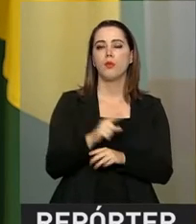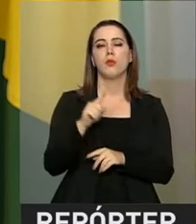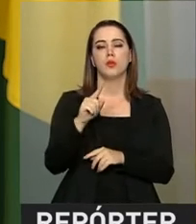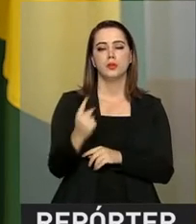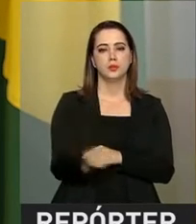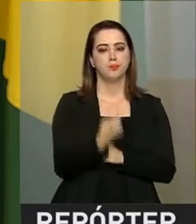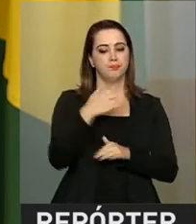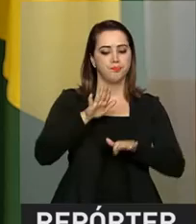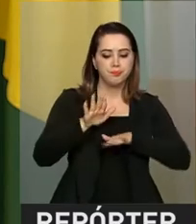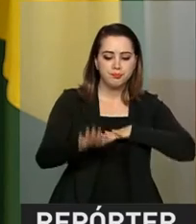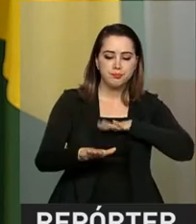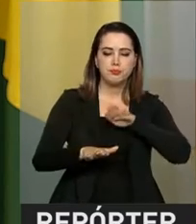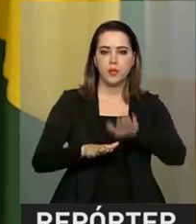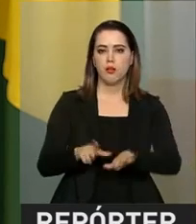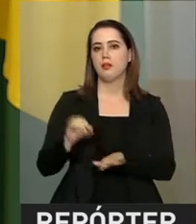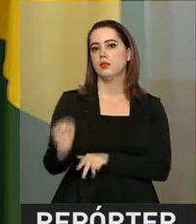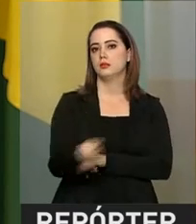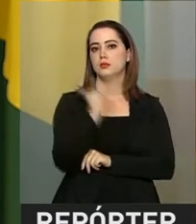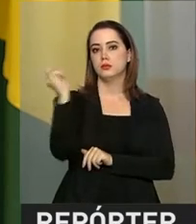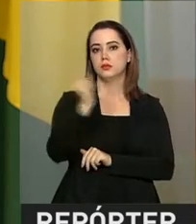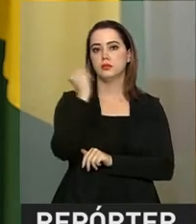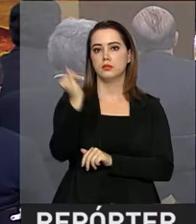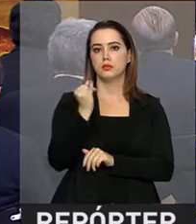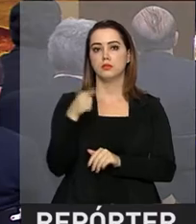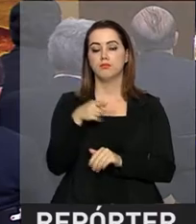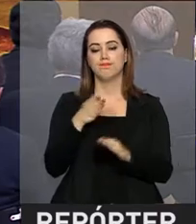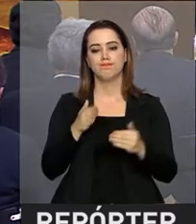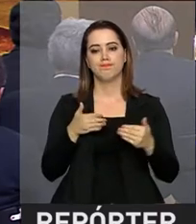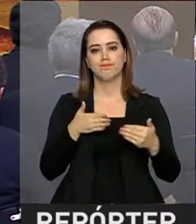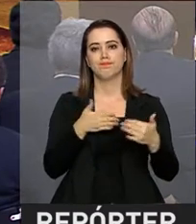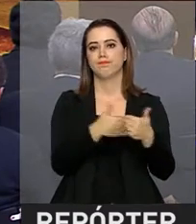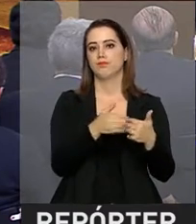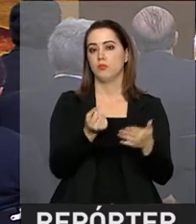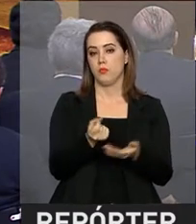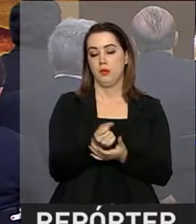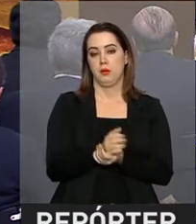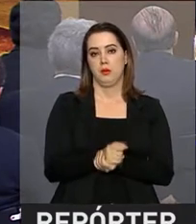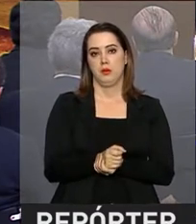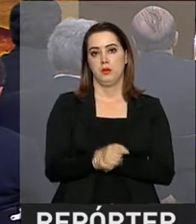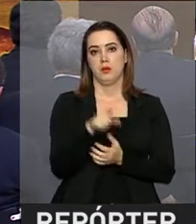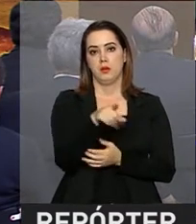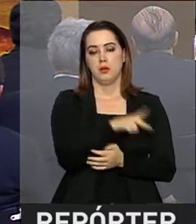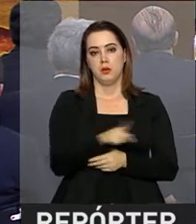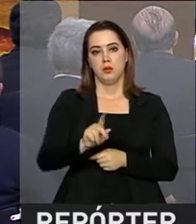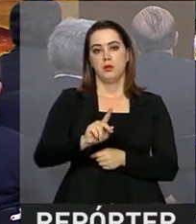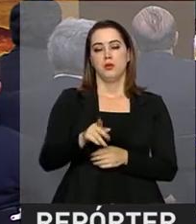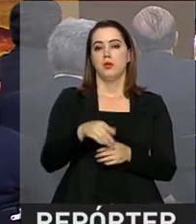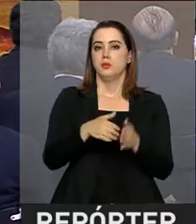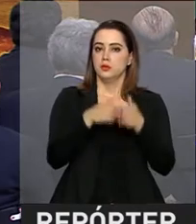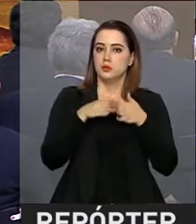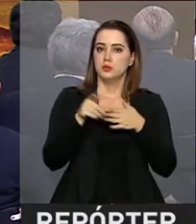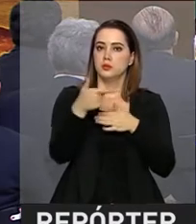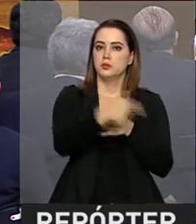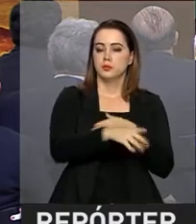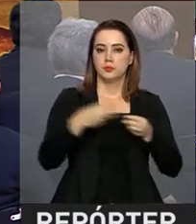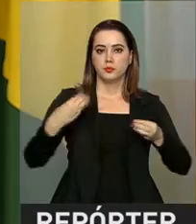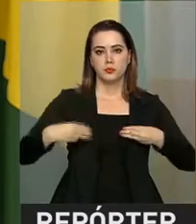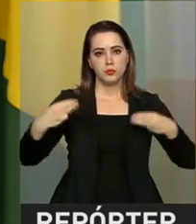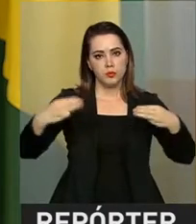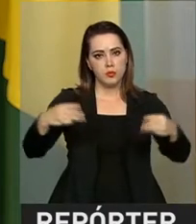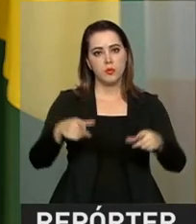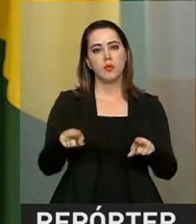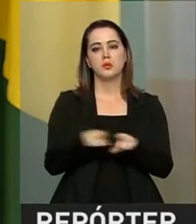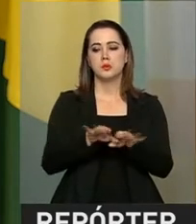importante nessa direção o presidente afirmou que vai pedir aos outros ministérios que elaborem medidas para